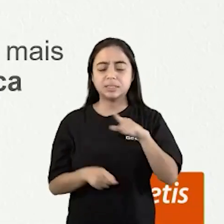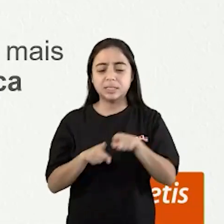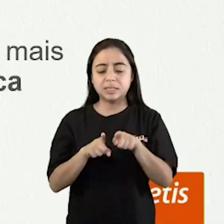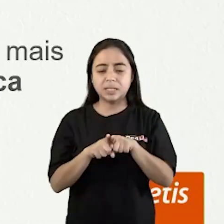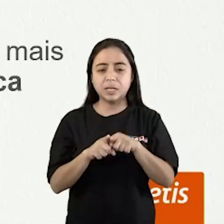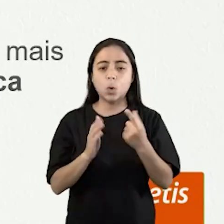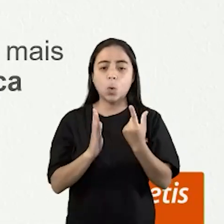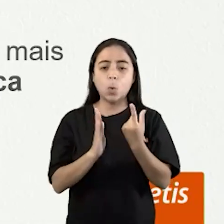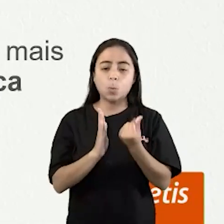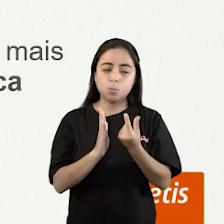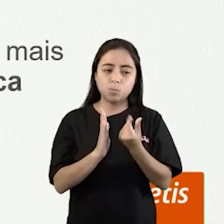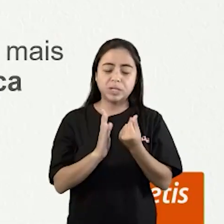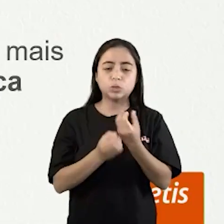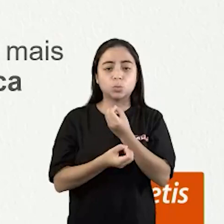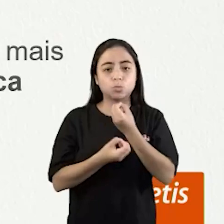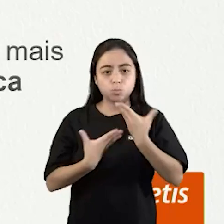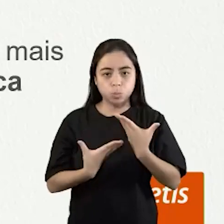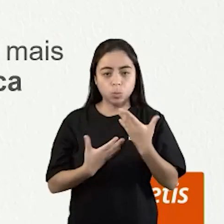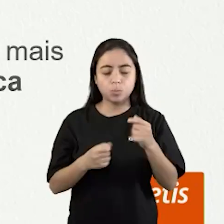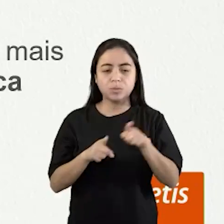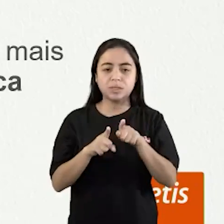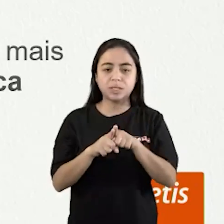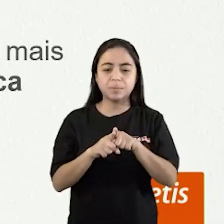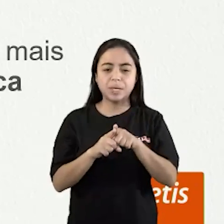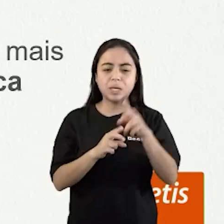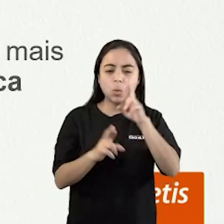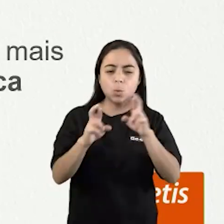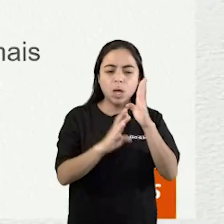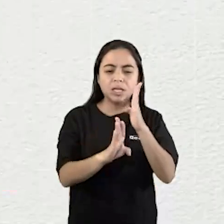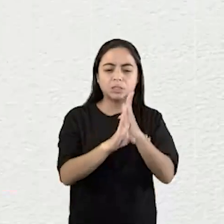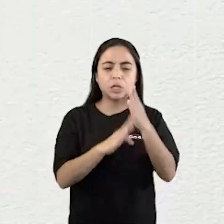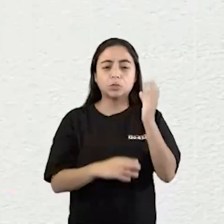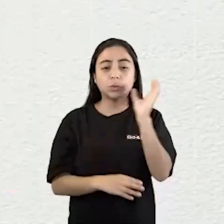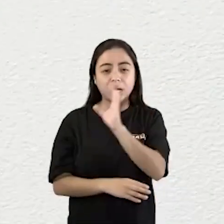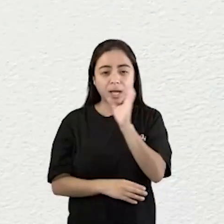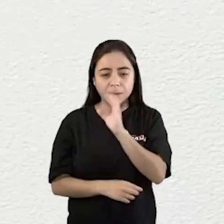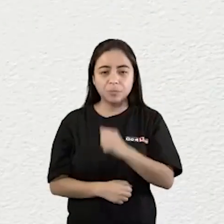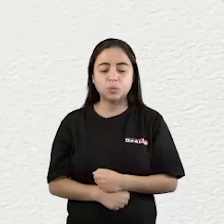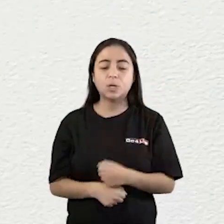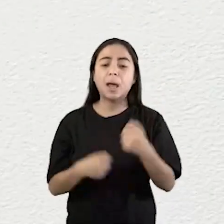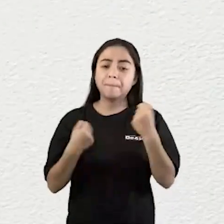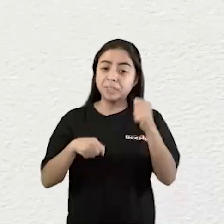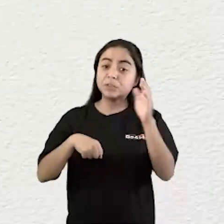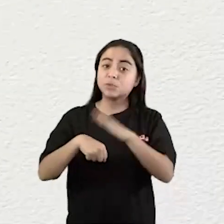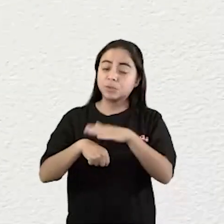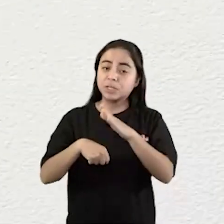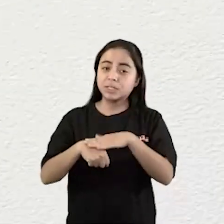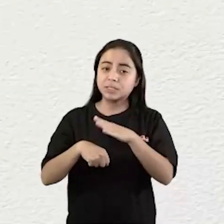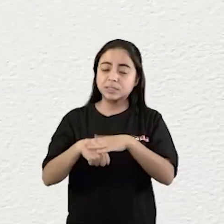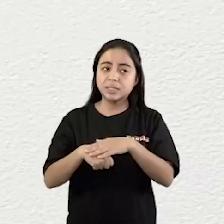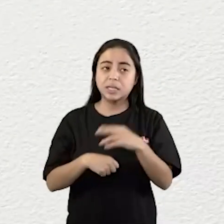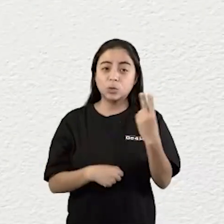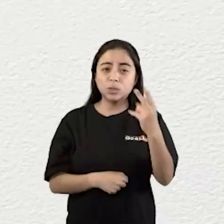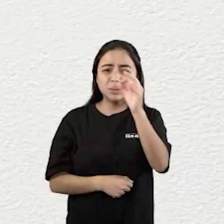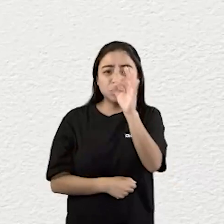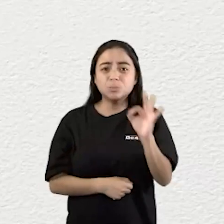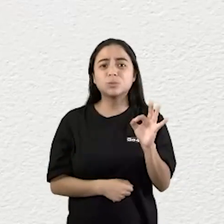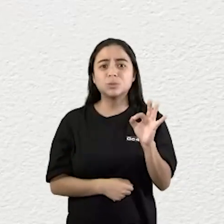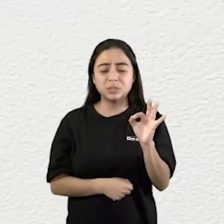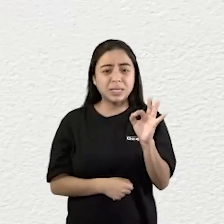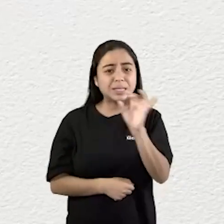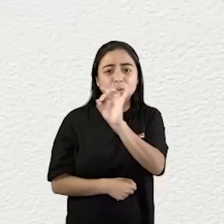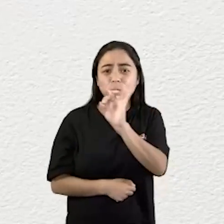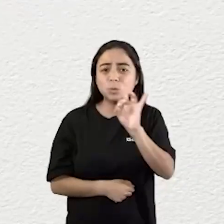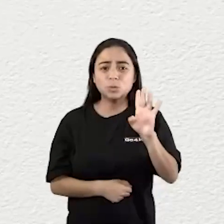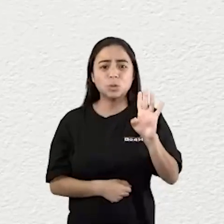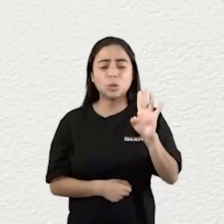preço acessível, nós temos diagnóstico rápido, nós precisamos executar 2%, gente, que faz